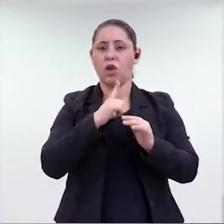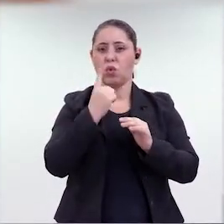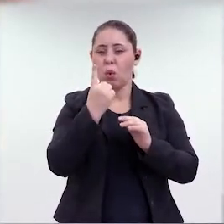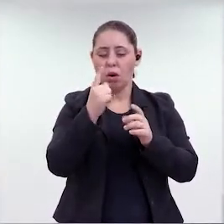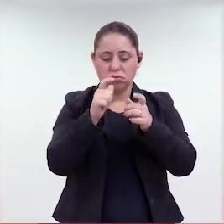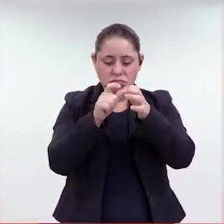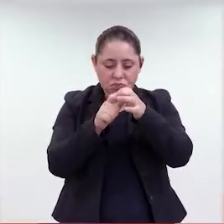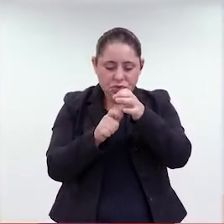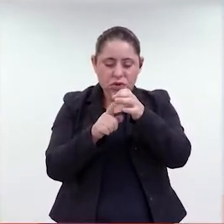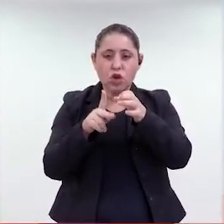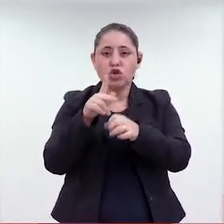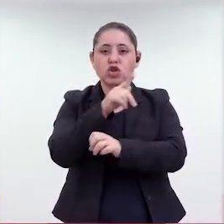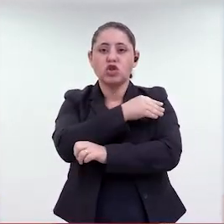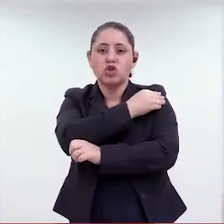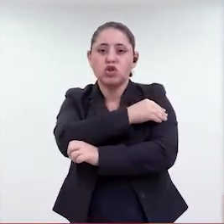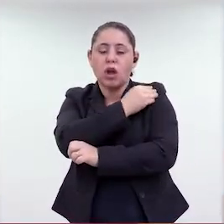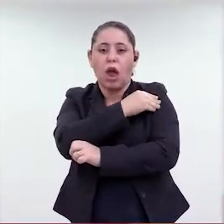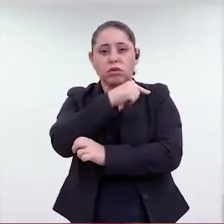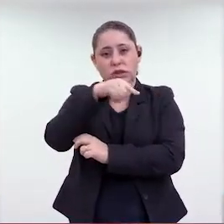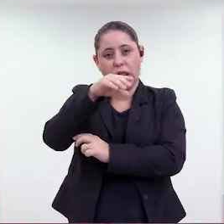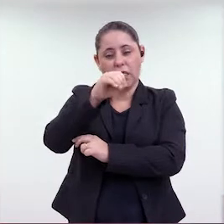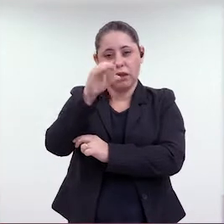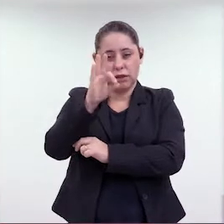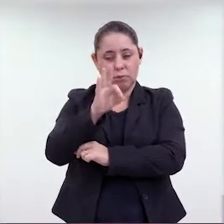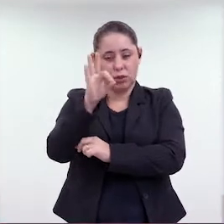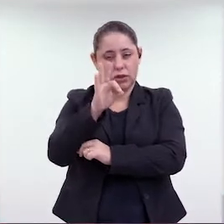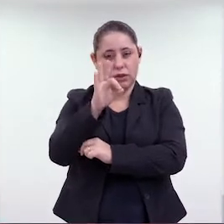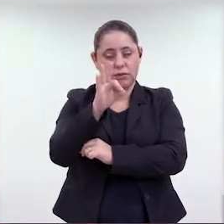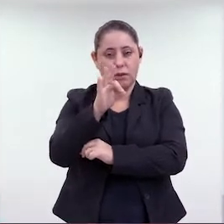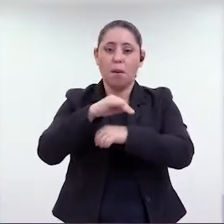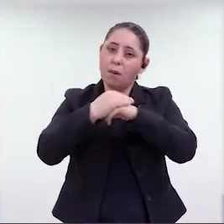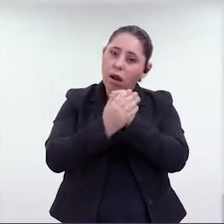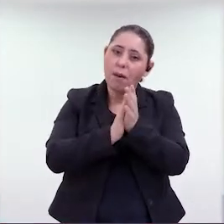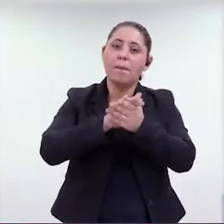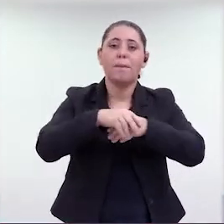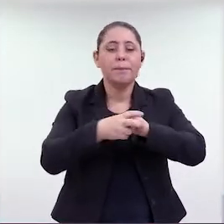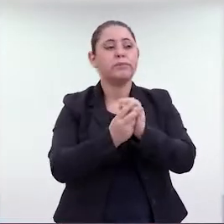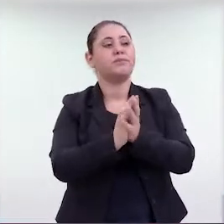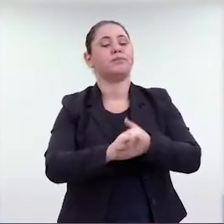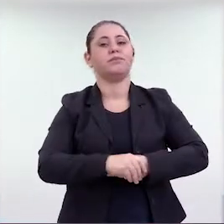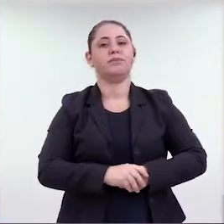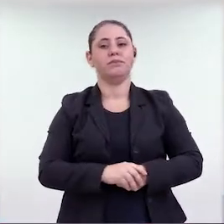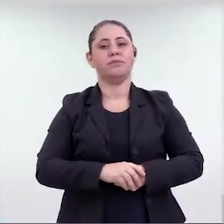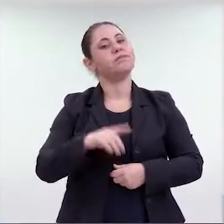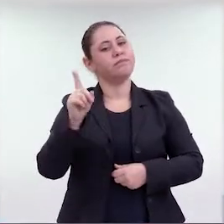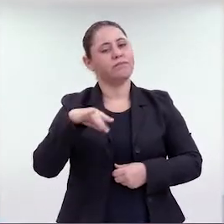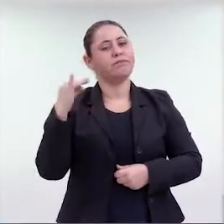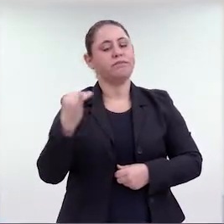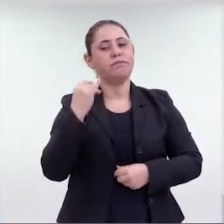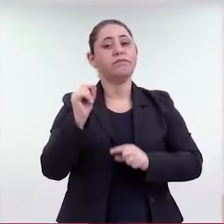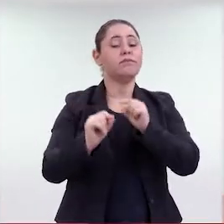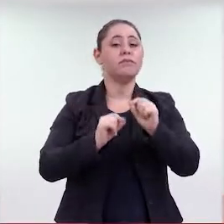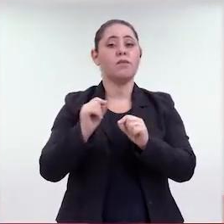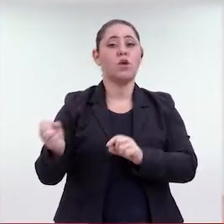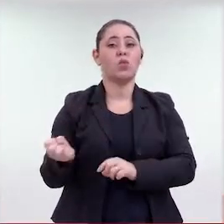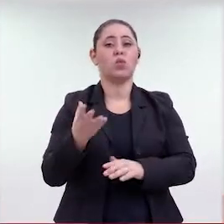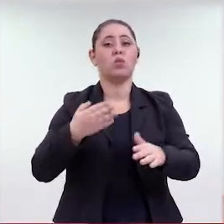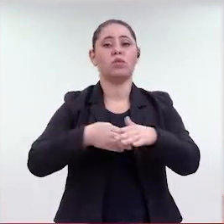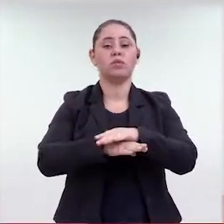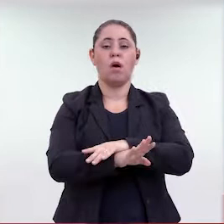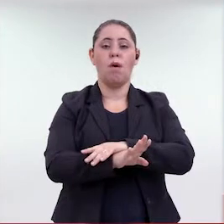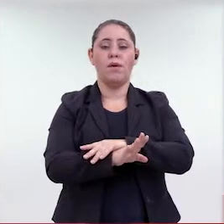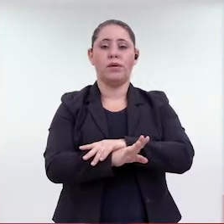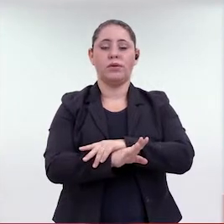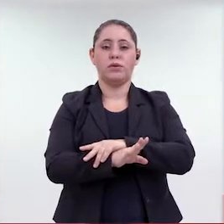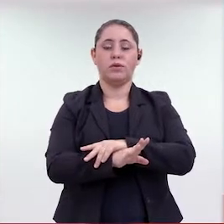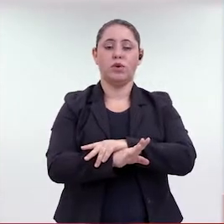um frasco que seja simples de álcool em gel, álcool 70 aí para fazer a higiene das mãos. É interessante que os novos